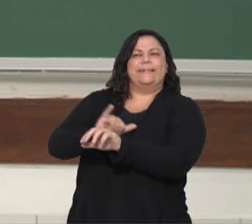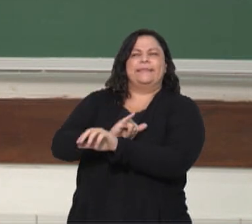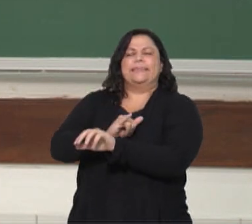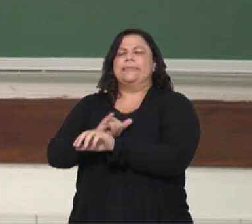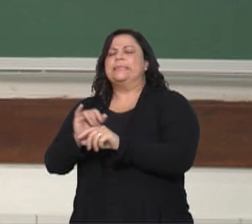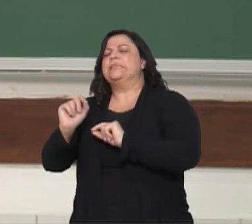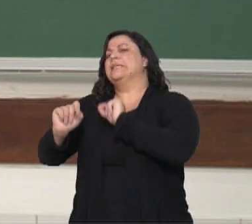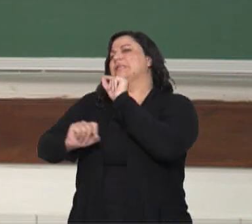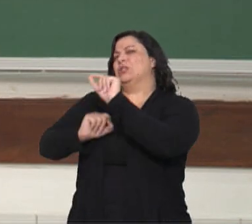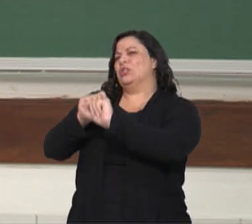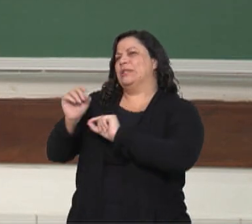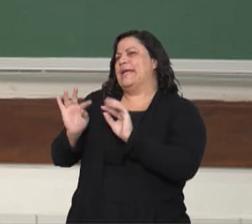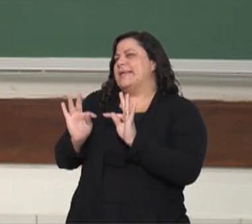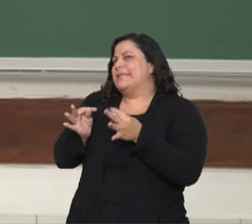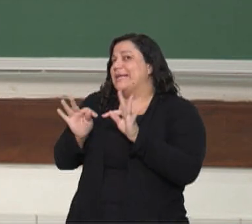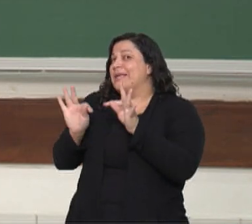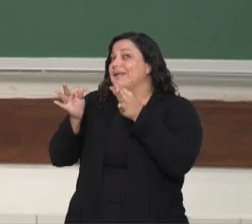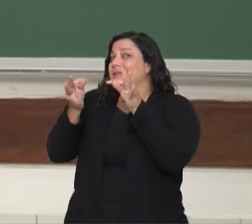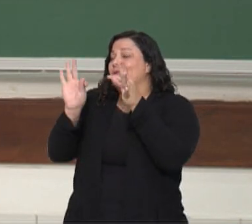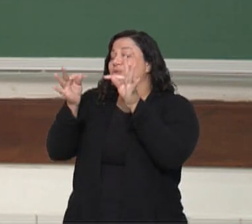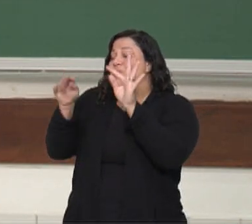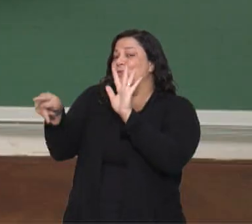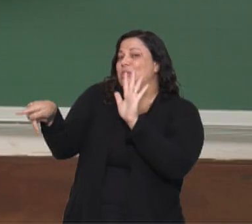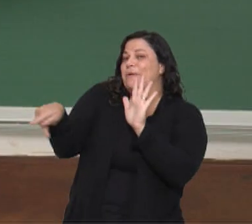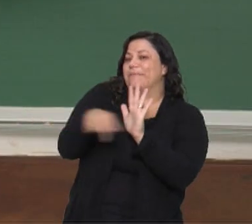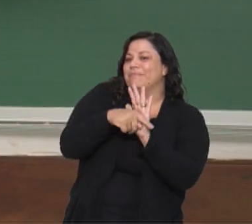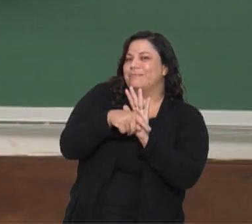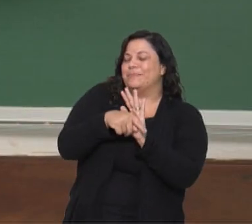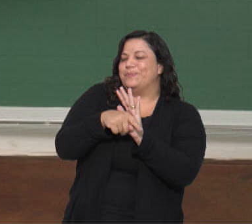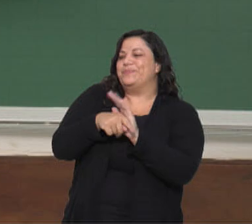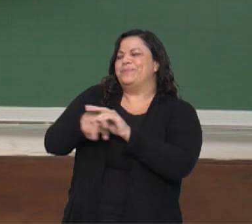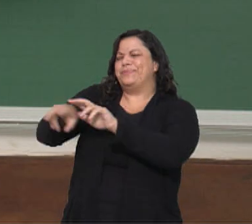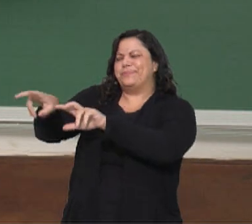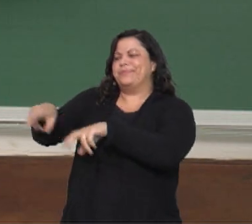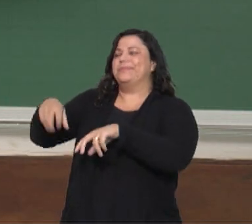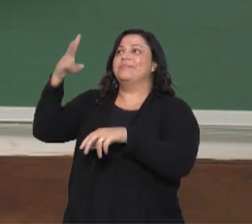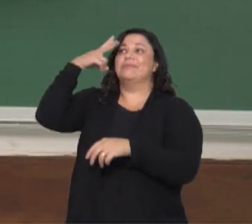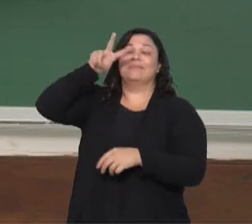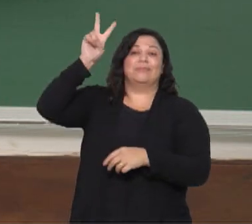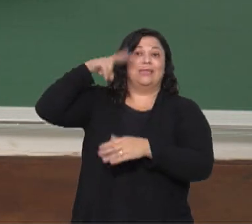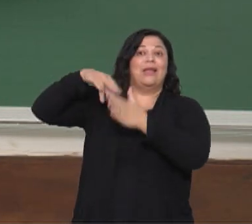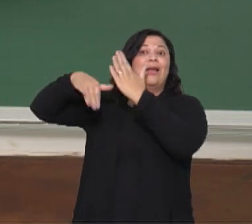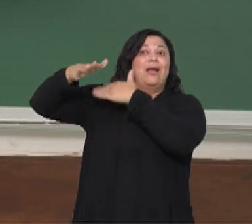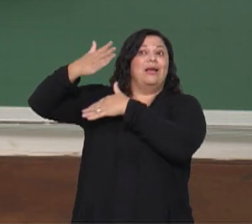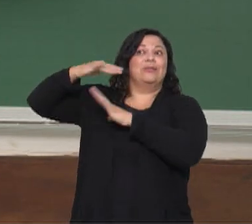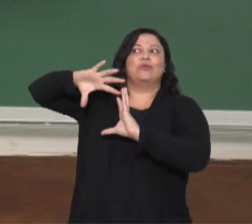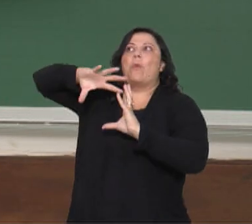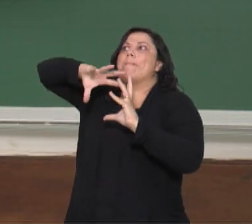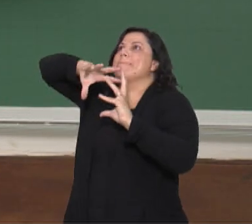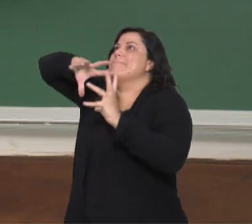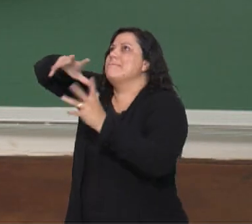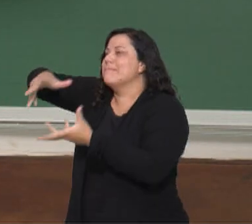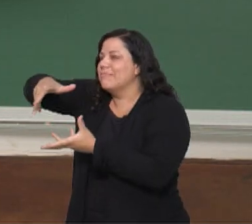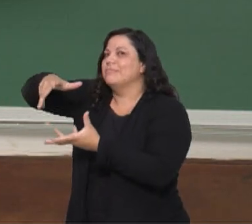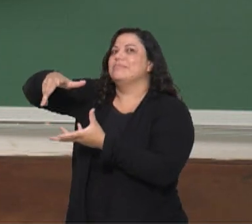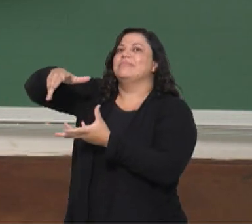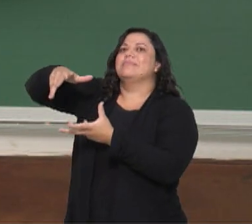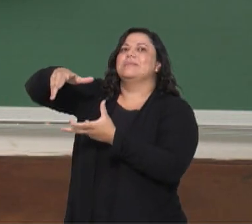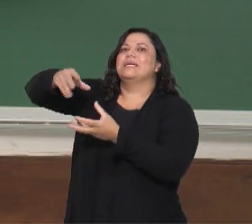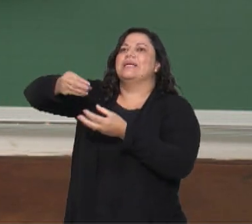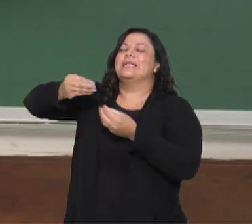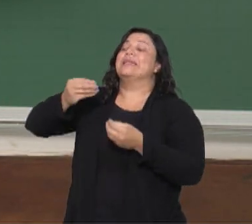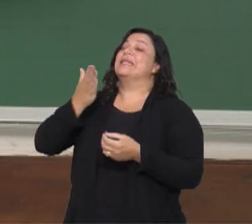da história, tá? Que alimentou a sociedade planetária, vamos dizer assim, foi